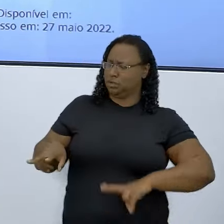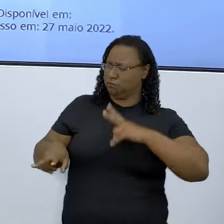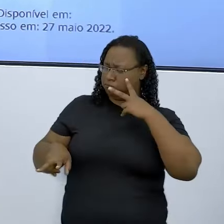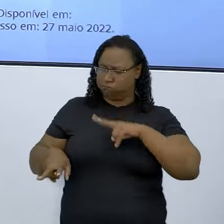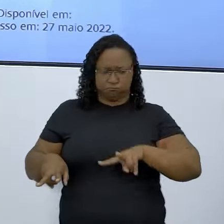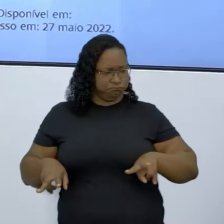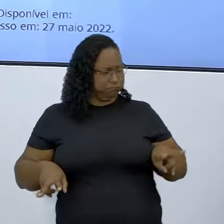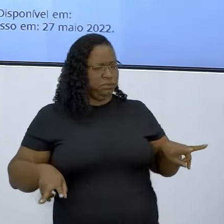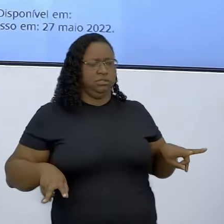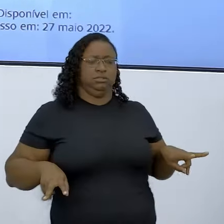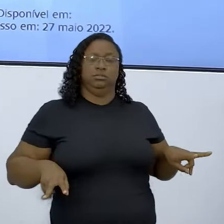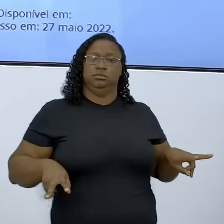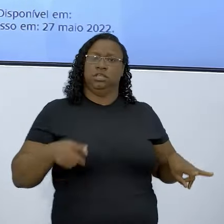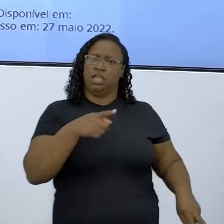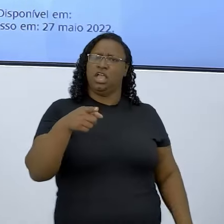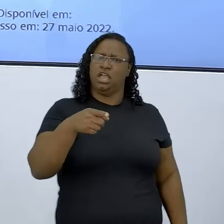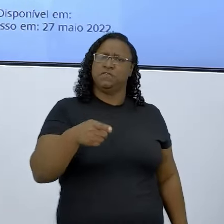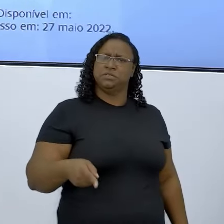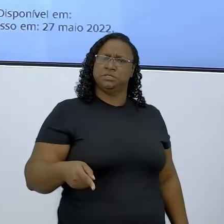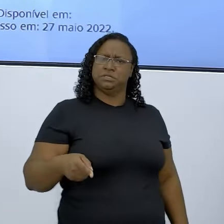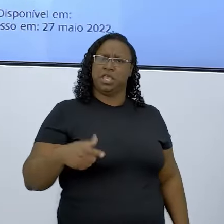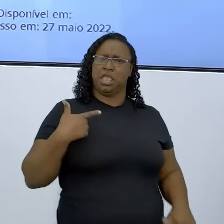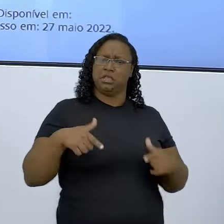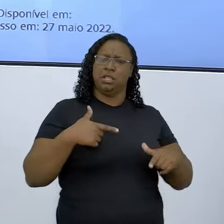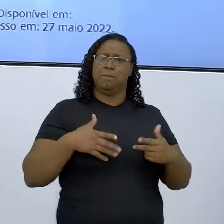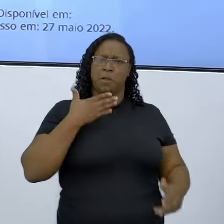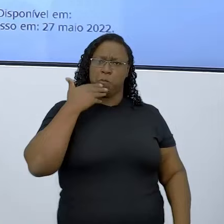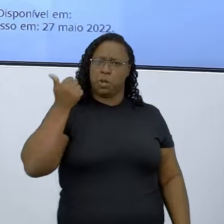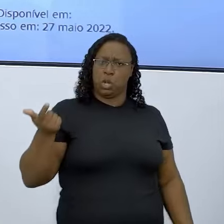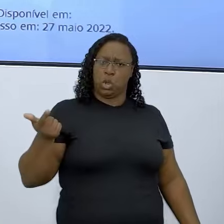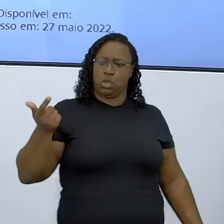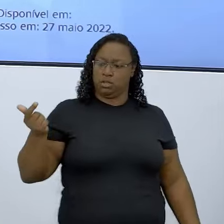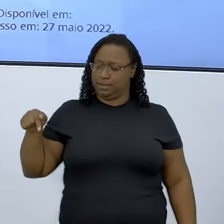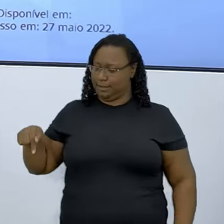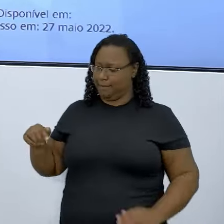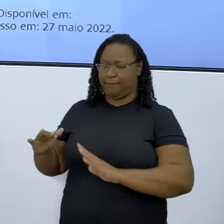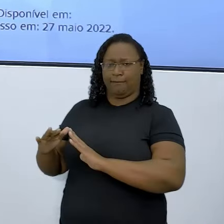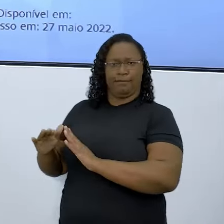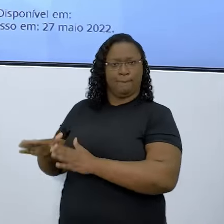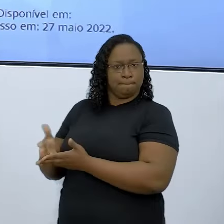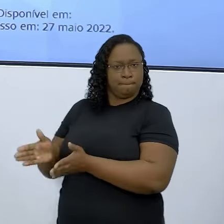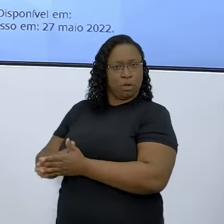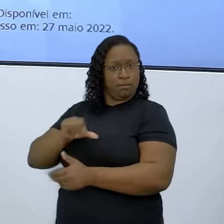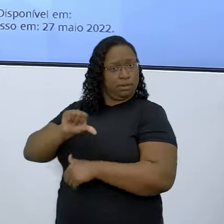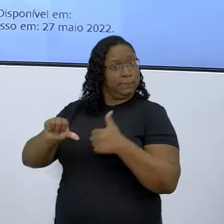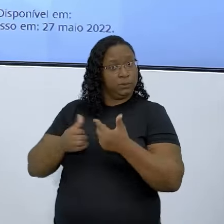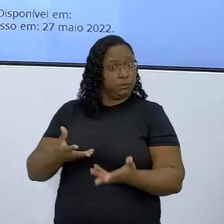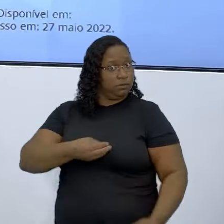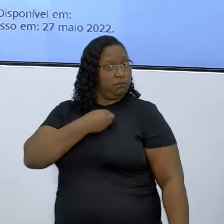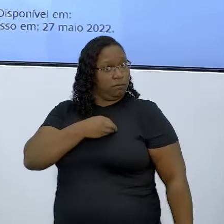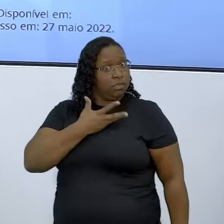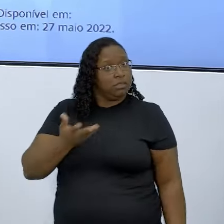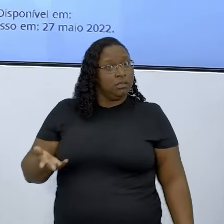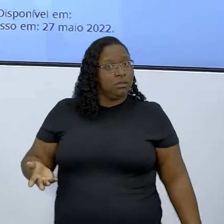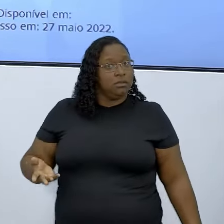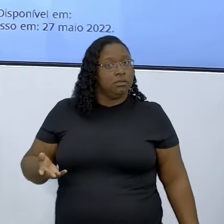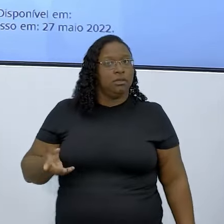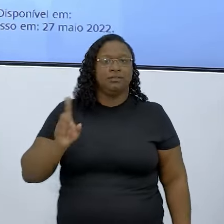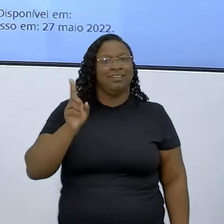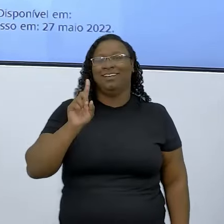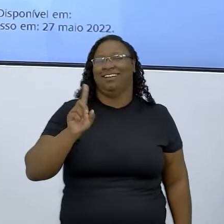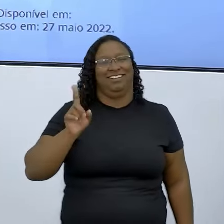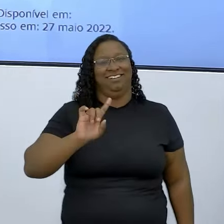mas é só você arrumar um emprego melhor e você vai sair da sua classe social. Só que não, os problemas são estruturais. Não tem como